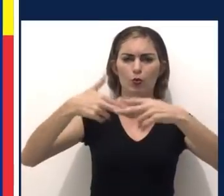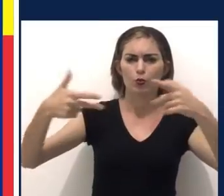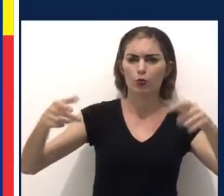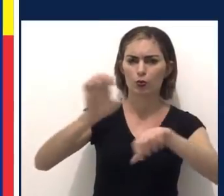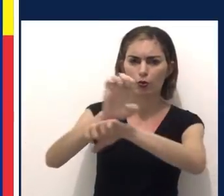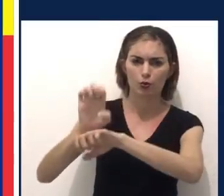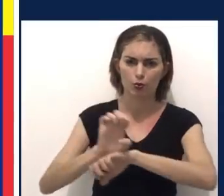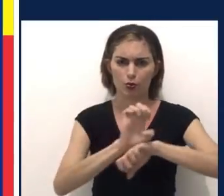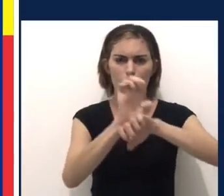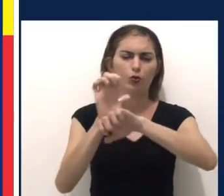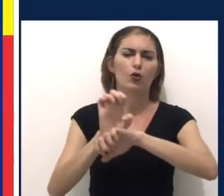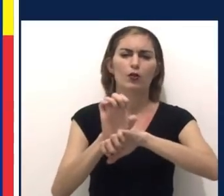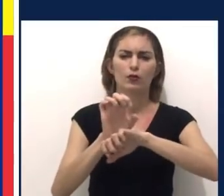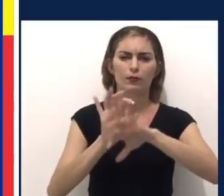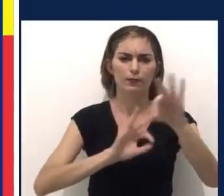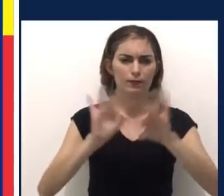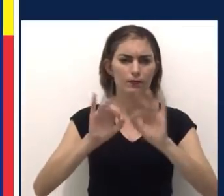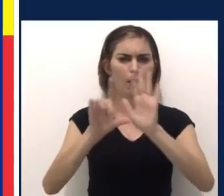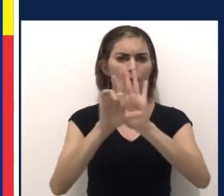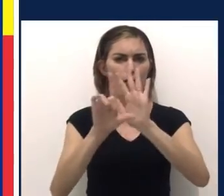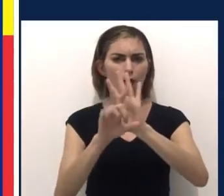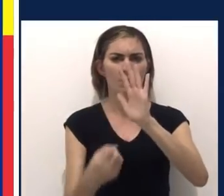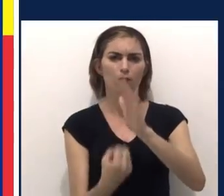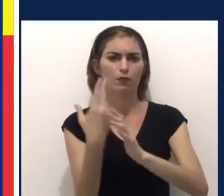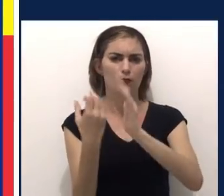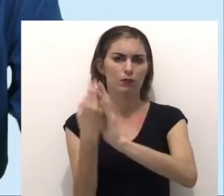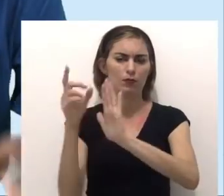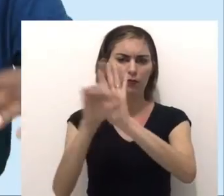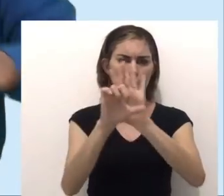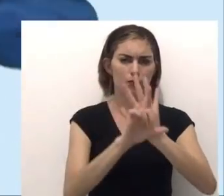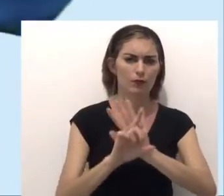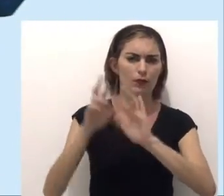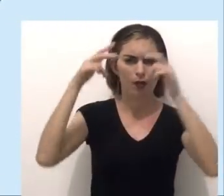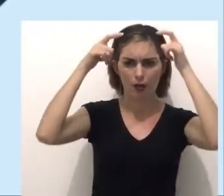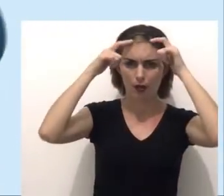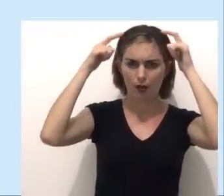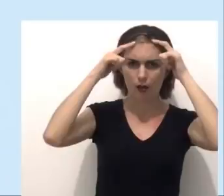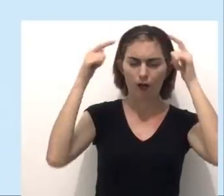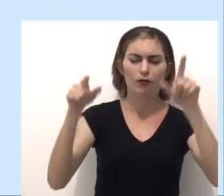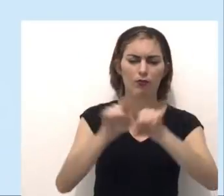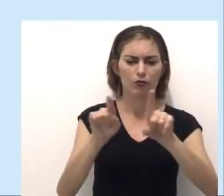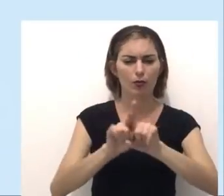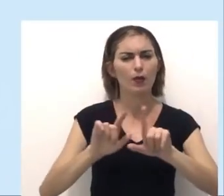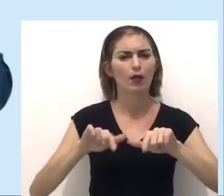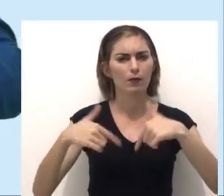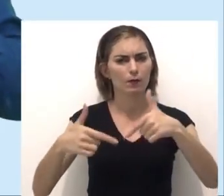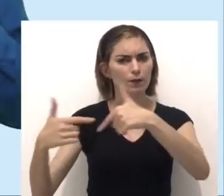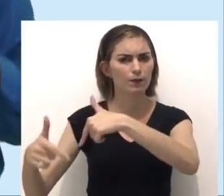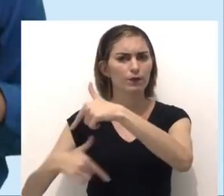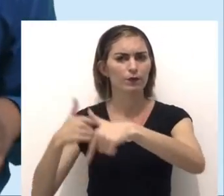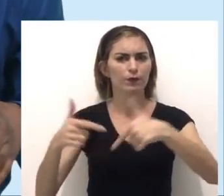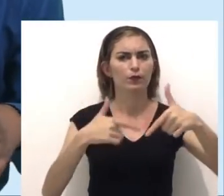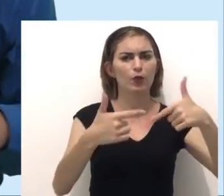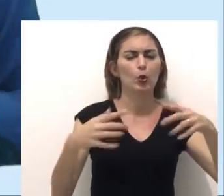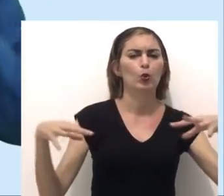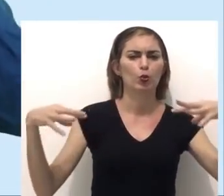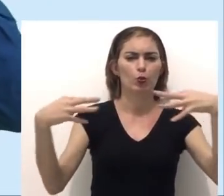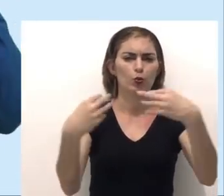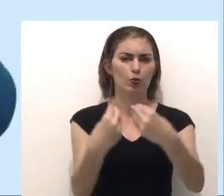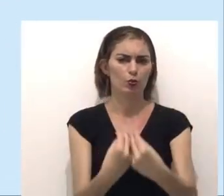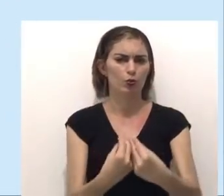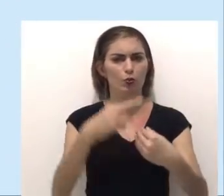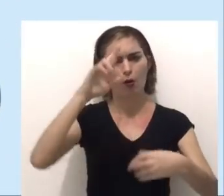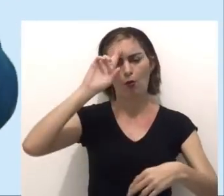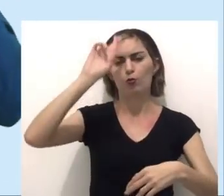controle de máquina do Estado e formulação de leis. Então, o rei, ele simplesmente ele atuava, ele